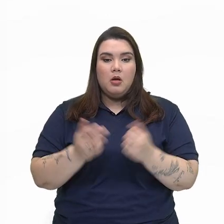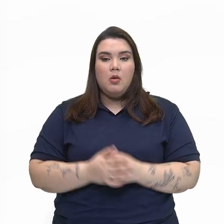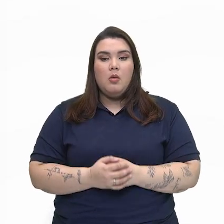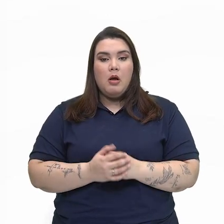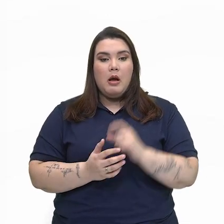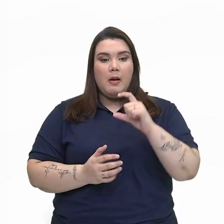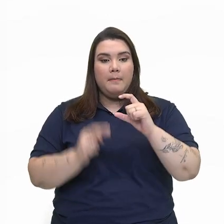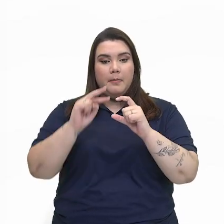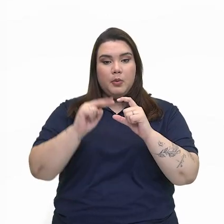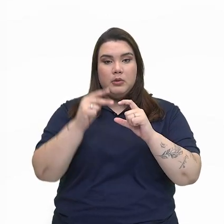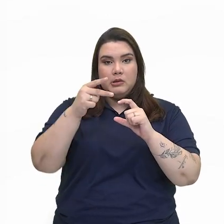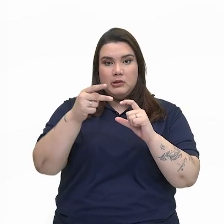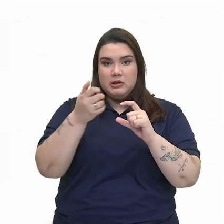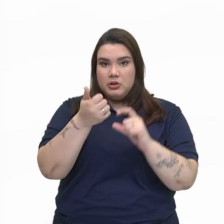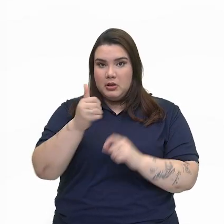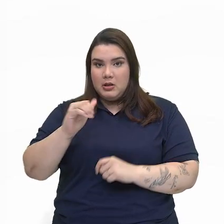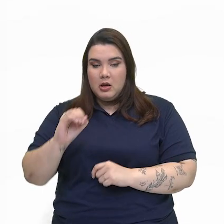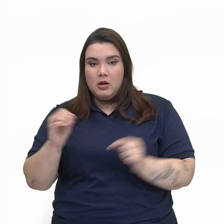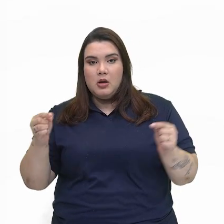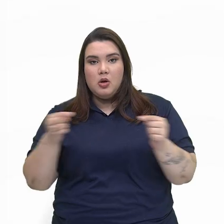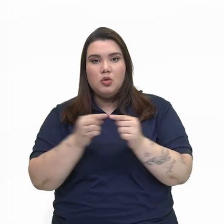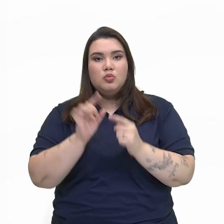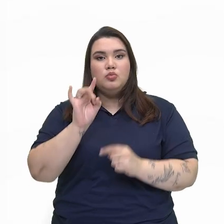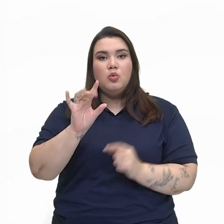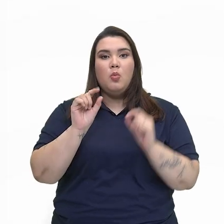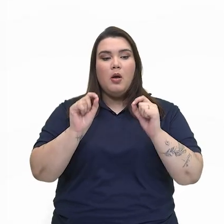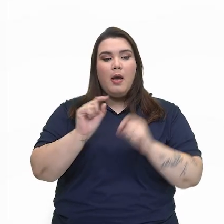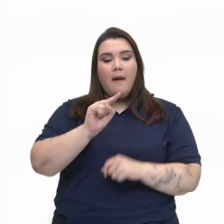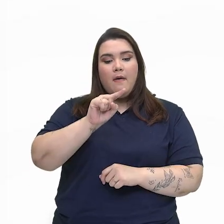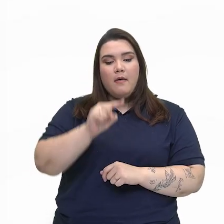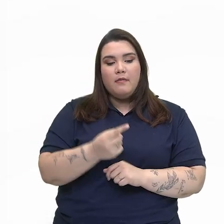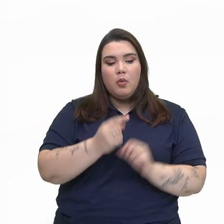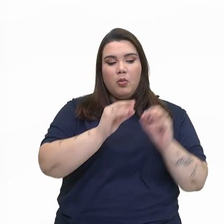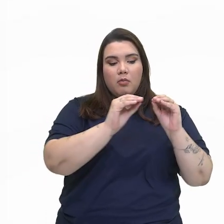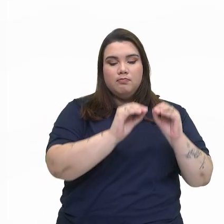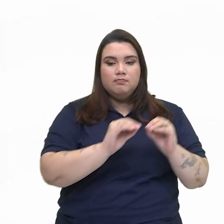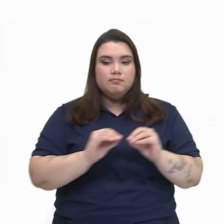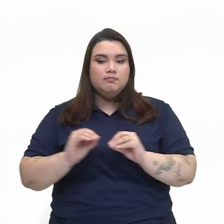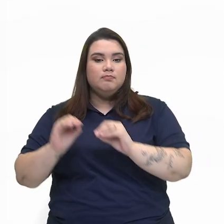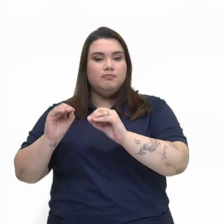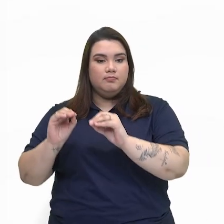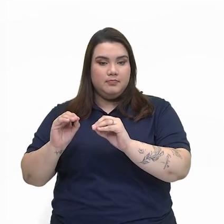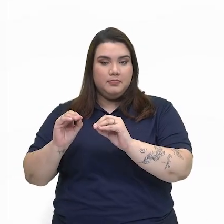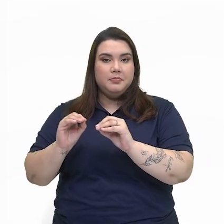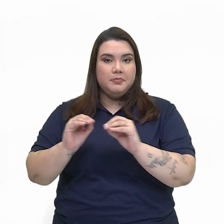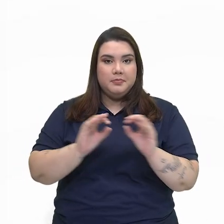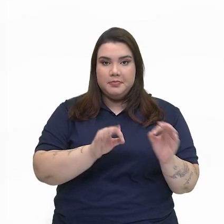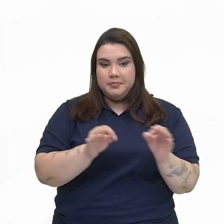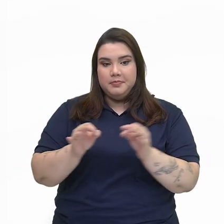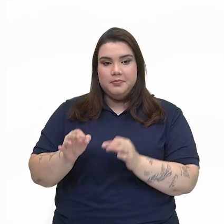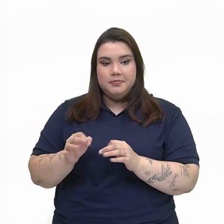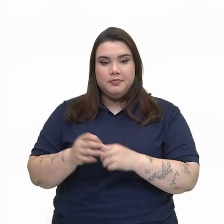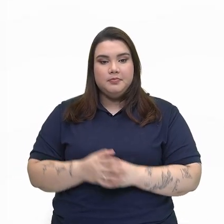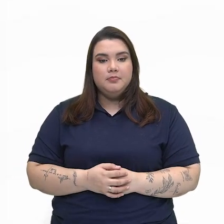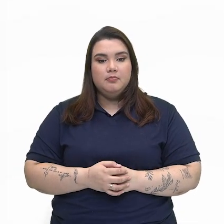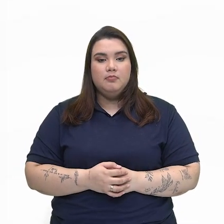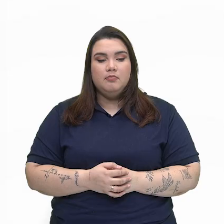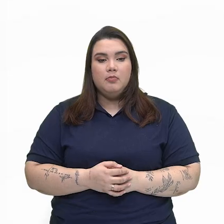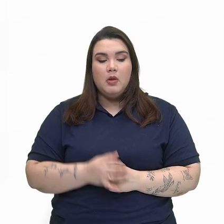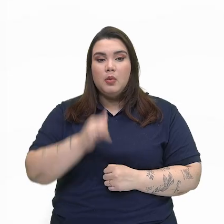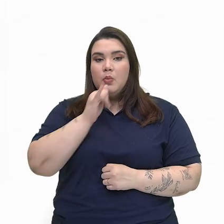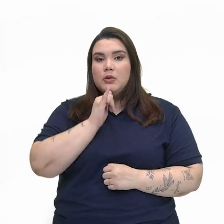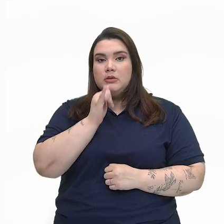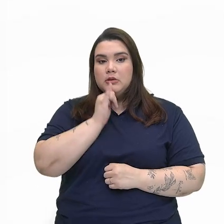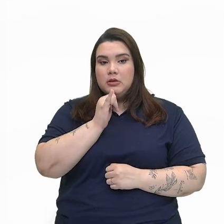apenas moverá a vírgula, que não afeta a quantidade de algarismos significativos. E aqui, pessoal, no